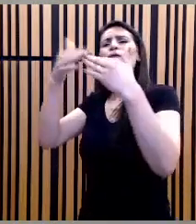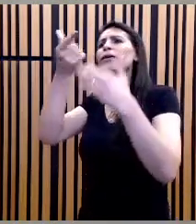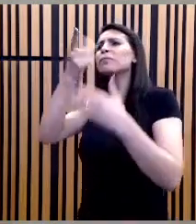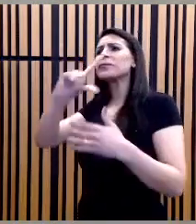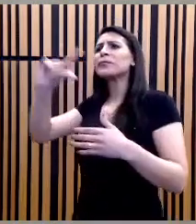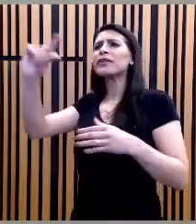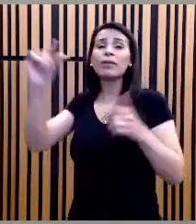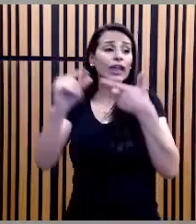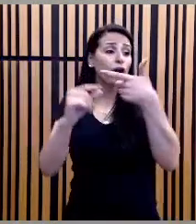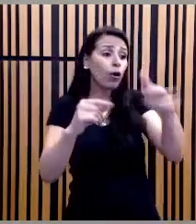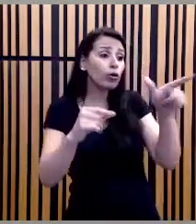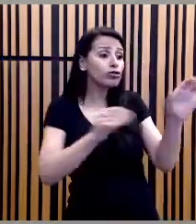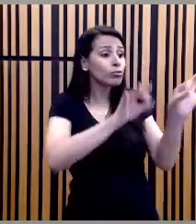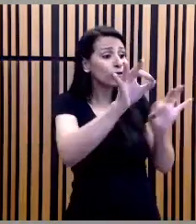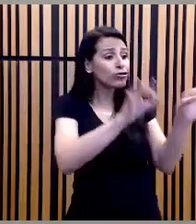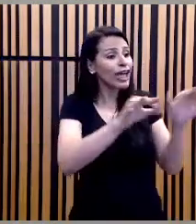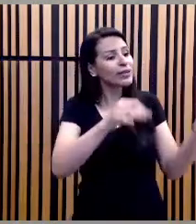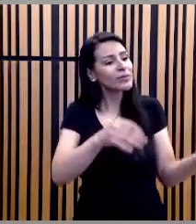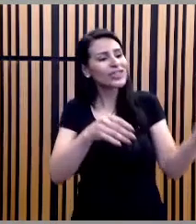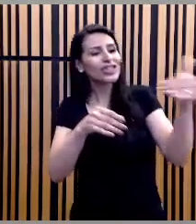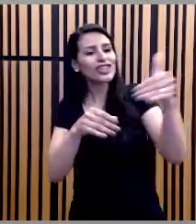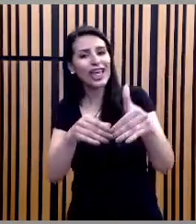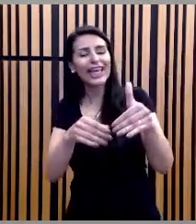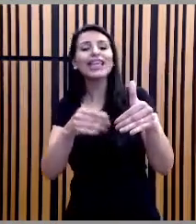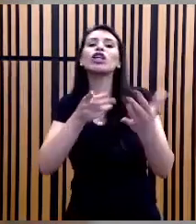possam vir e a gente possa continuar aí